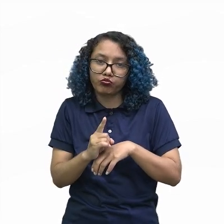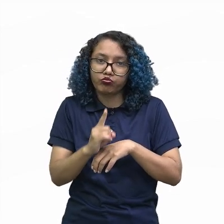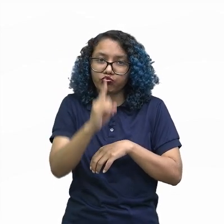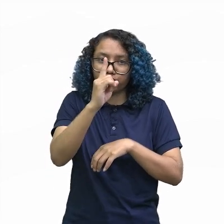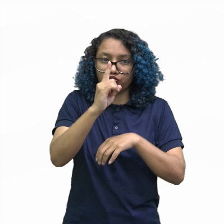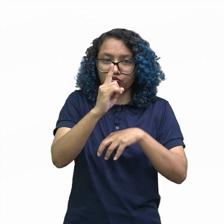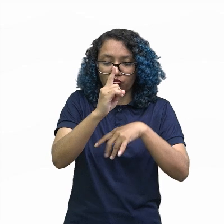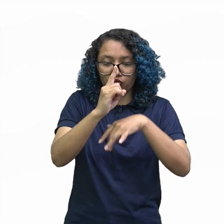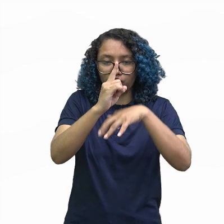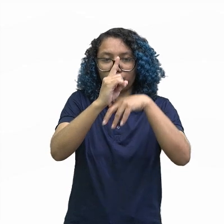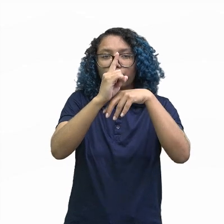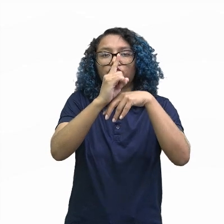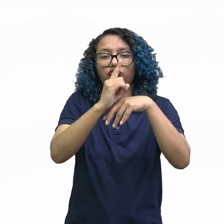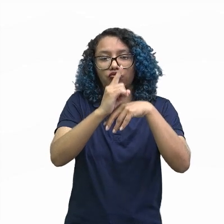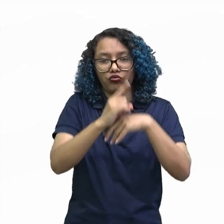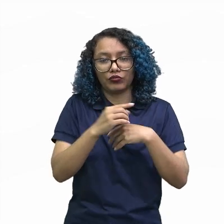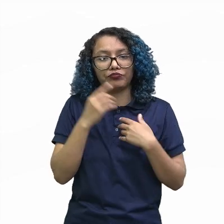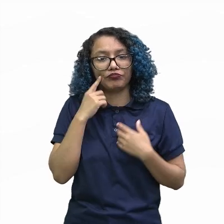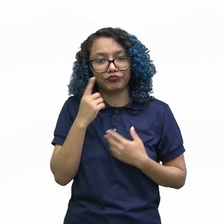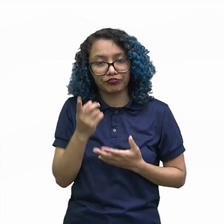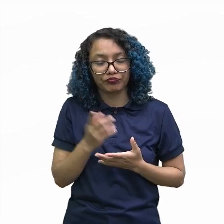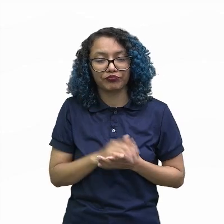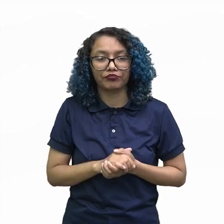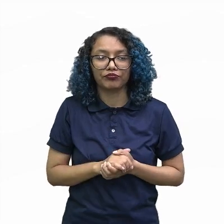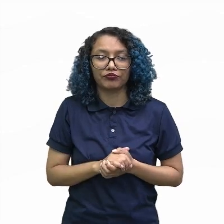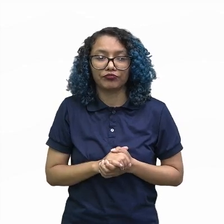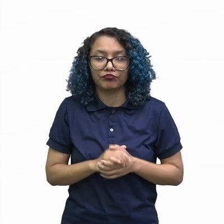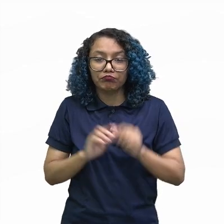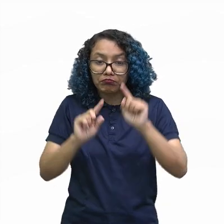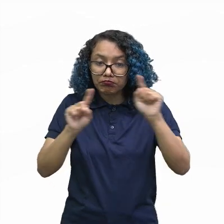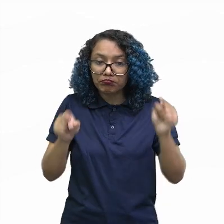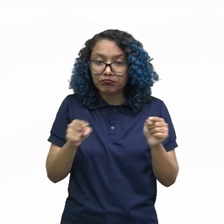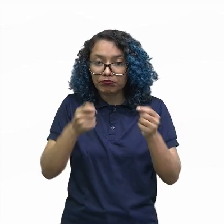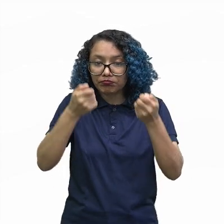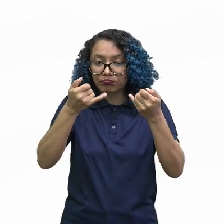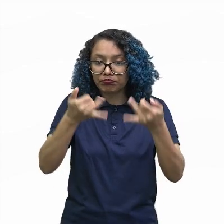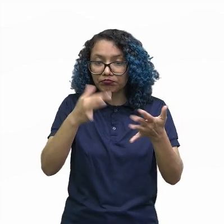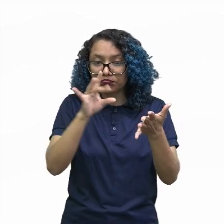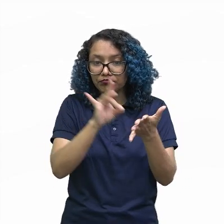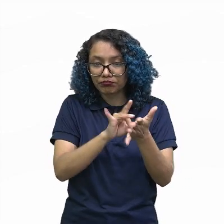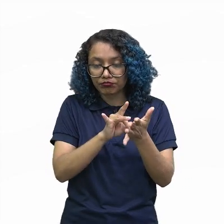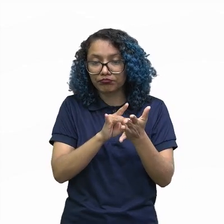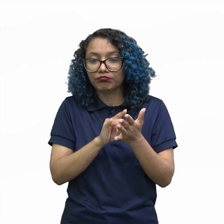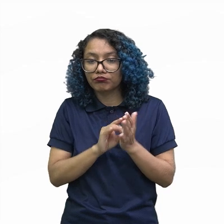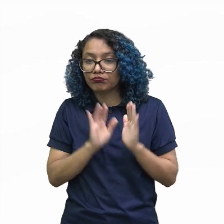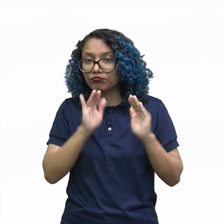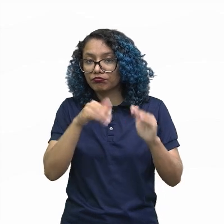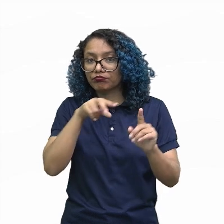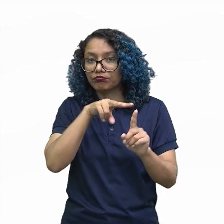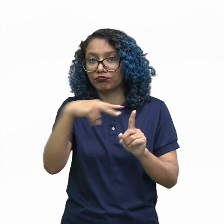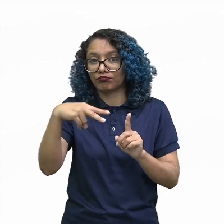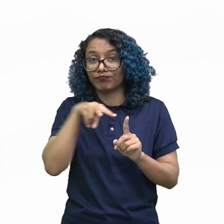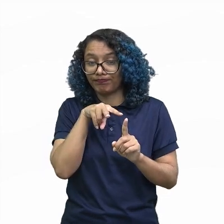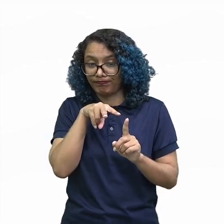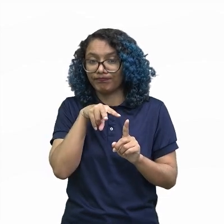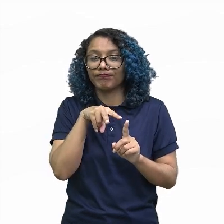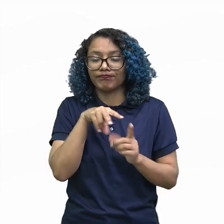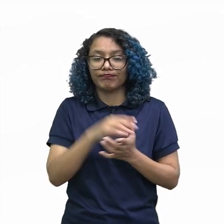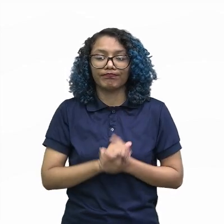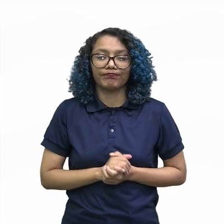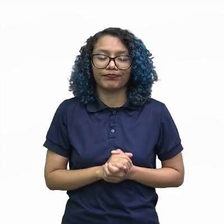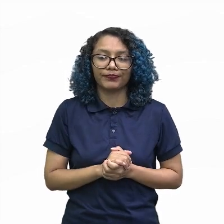Então, observem aí que como nós temos identificado, entre parênteses, justificativas afirmativas relacionadas ao ponto de